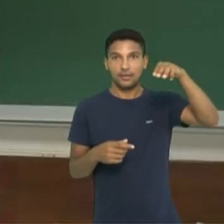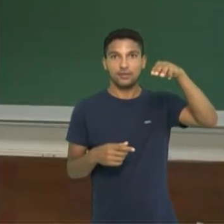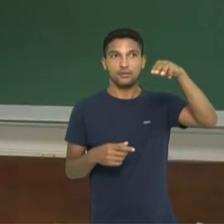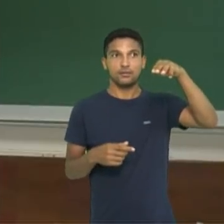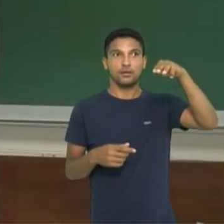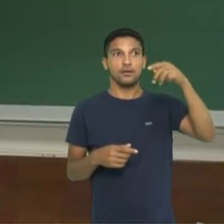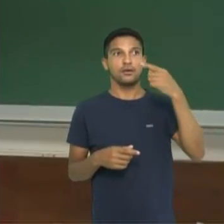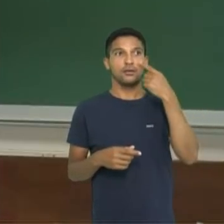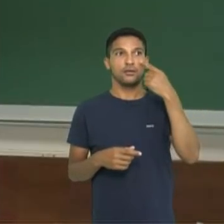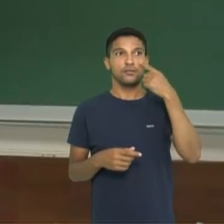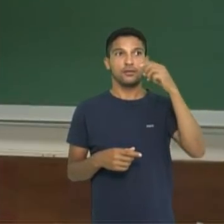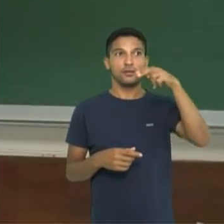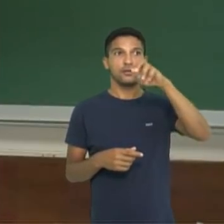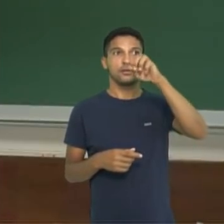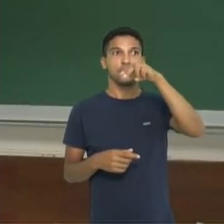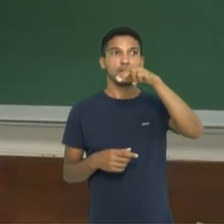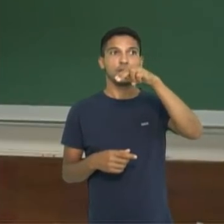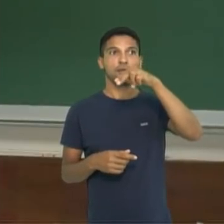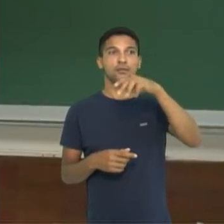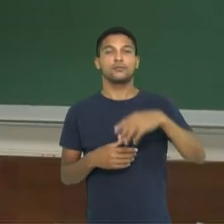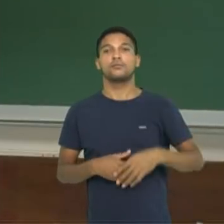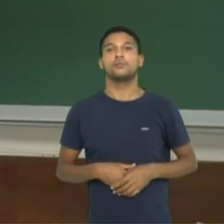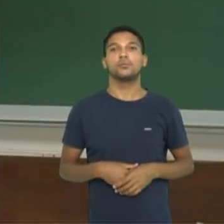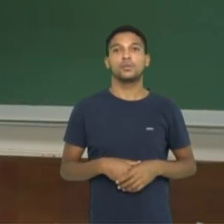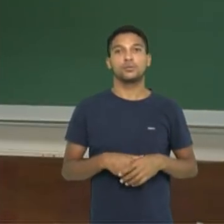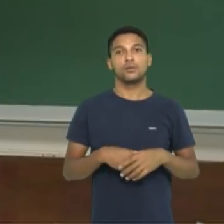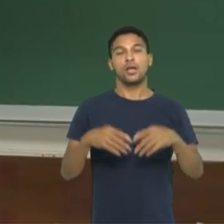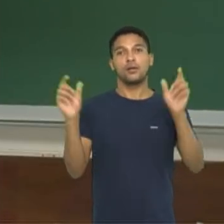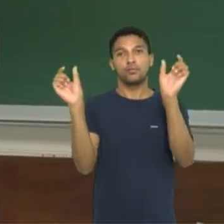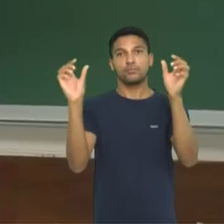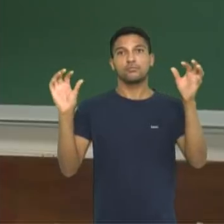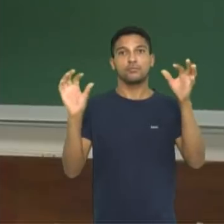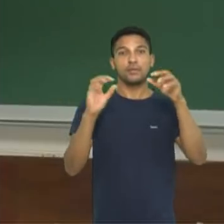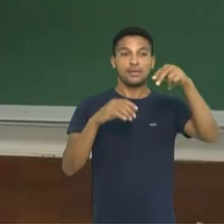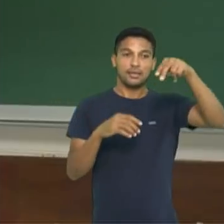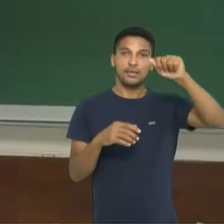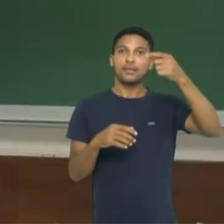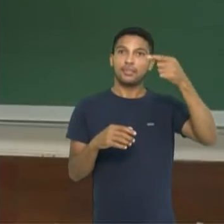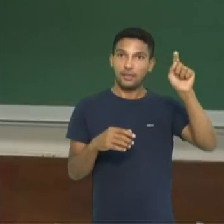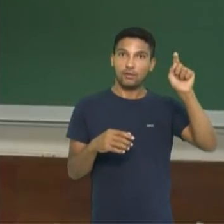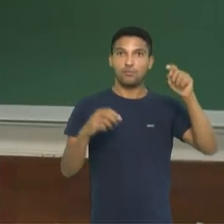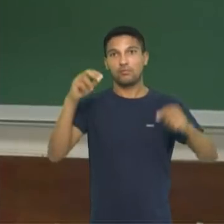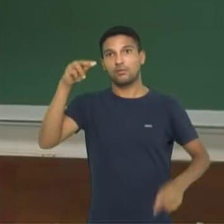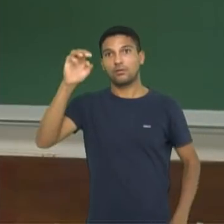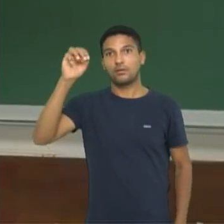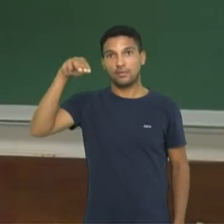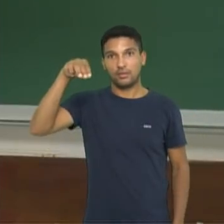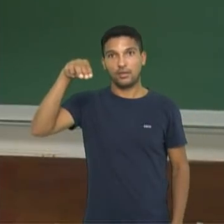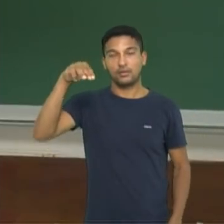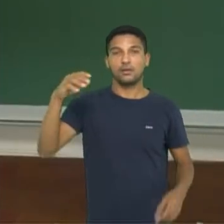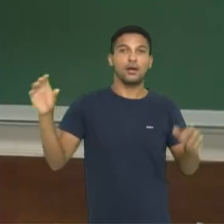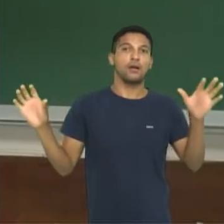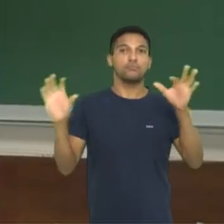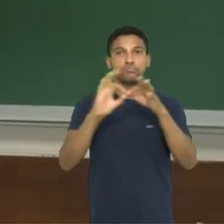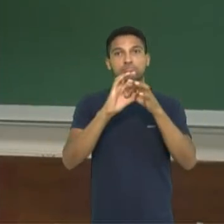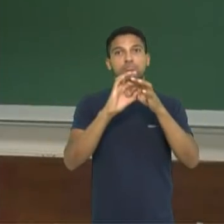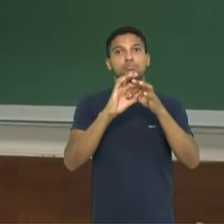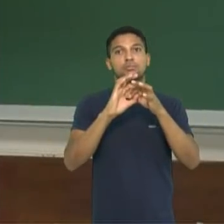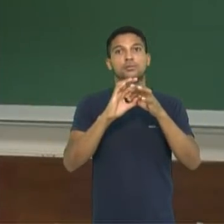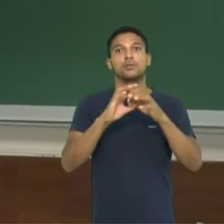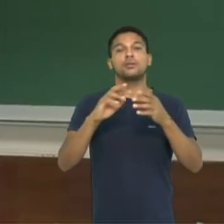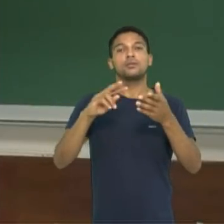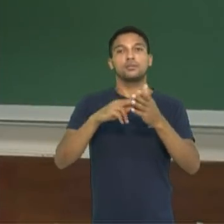verdade, mas a gente soma, né? Faz uma adição, por isso a gente considera que não nem é uma conjunção coordenativa